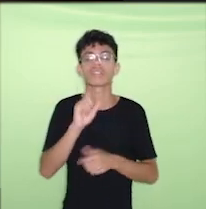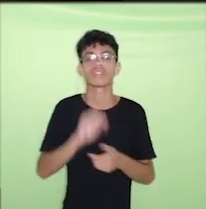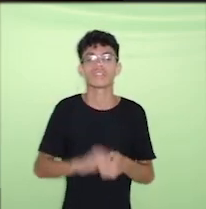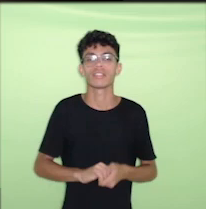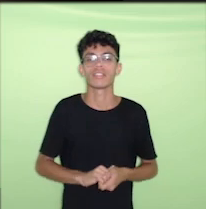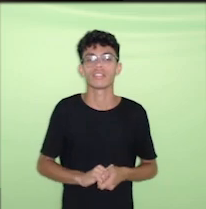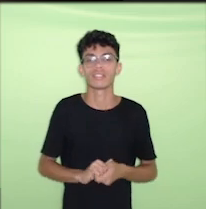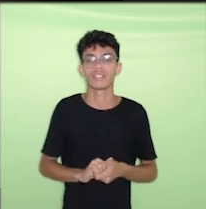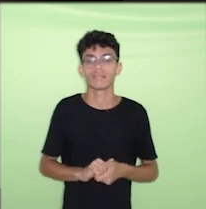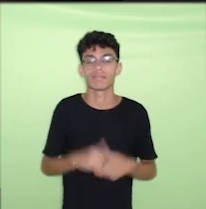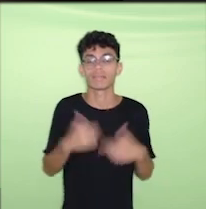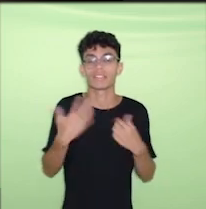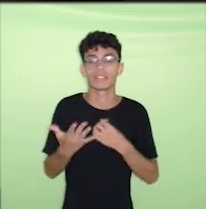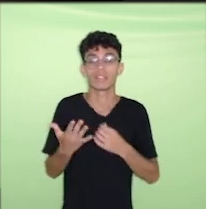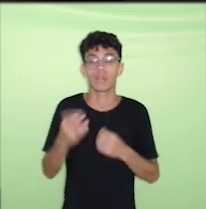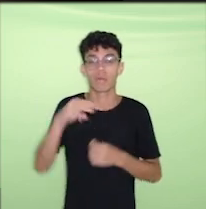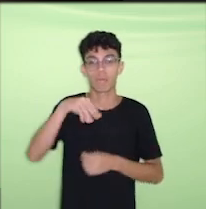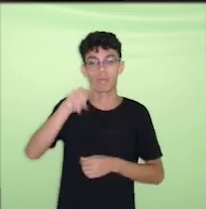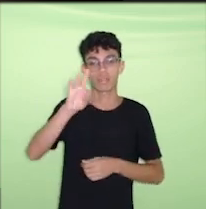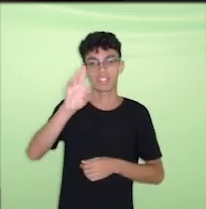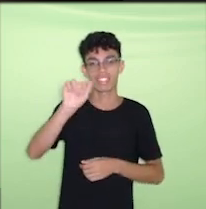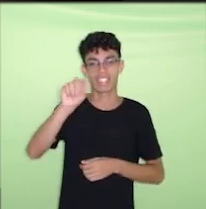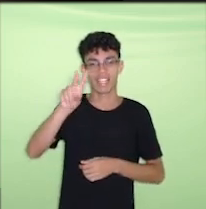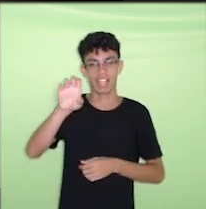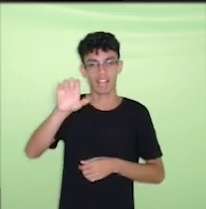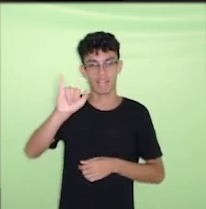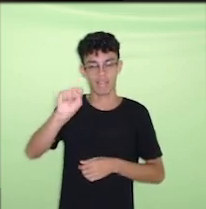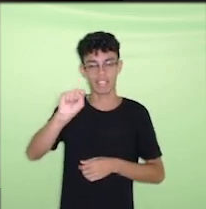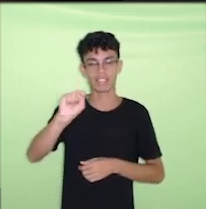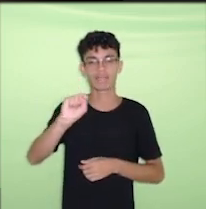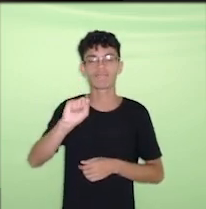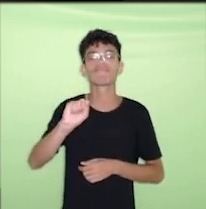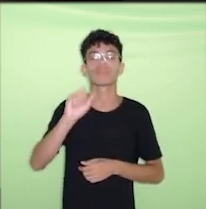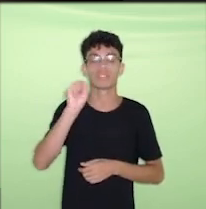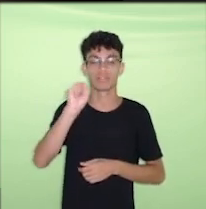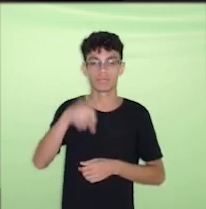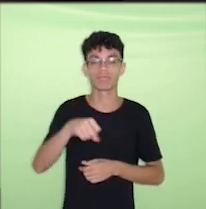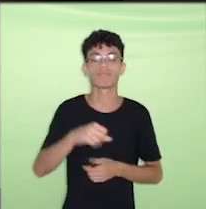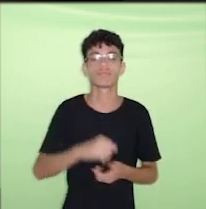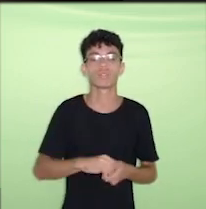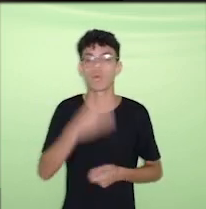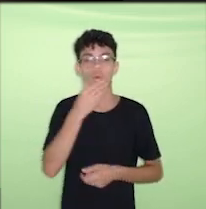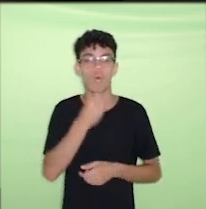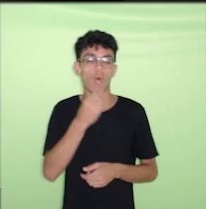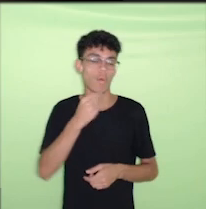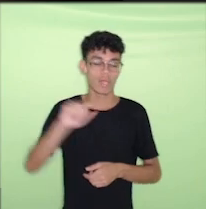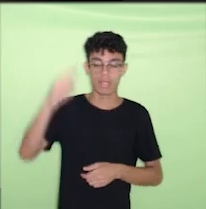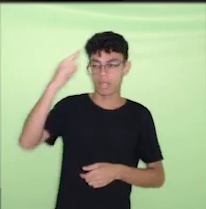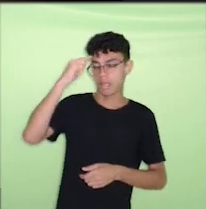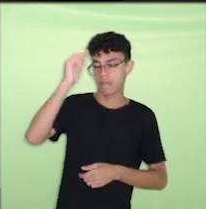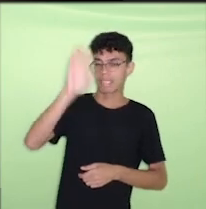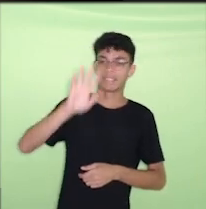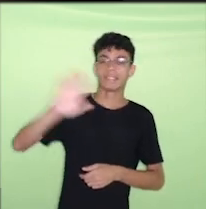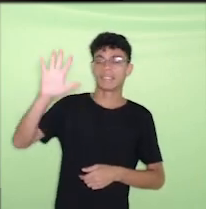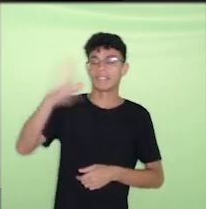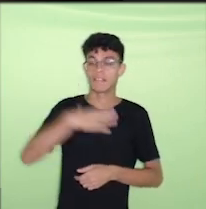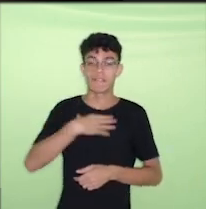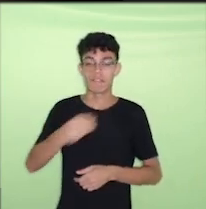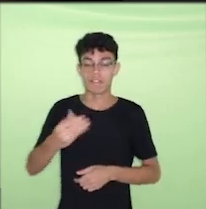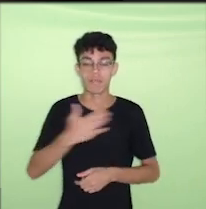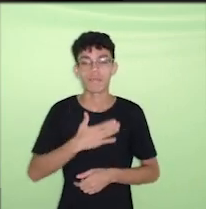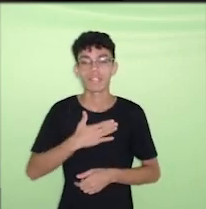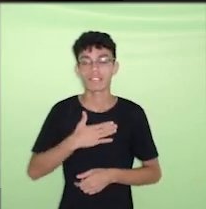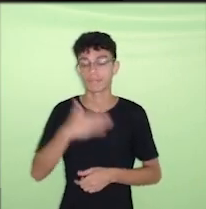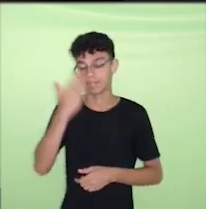Pois tornaram-se mutáveis e racionais. O homem pensa, minha filha, minha amada